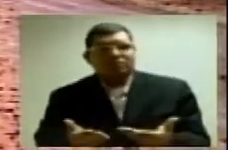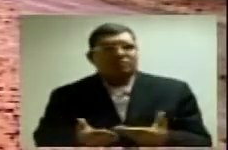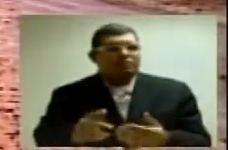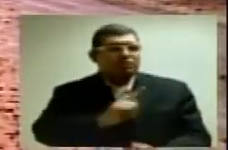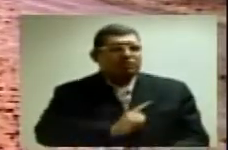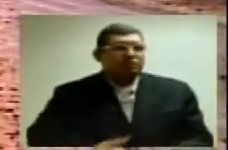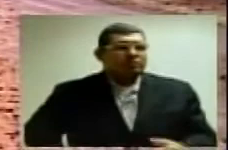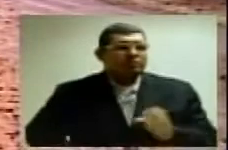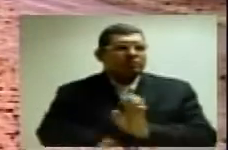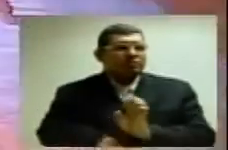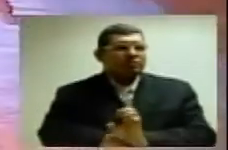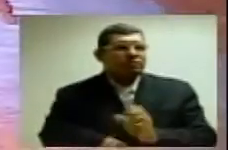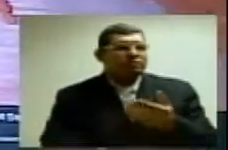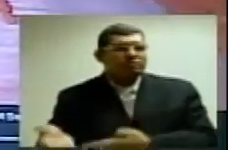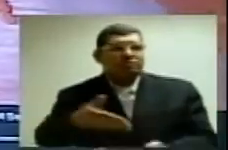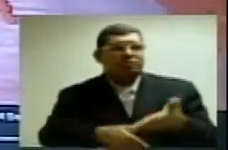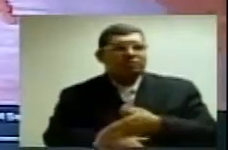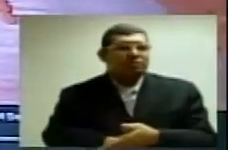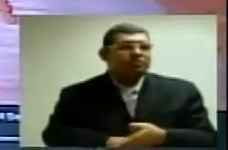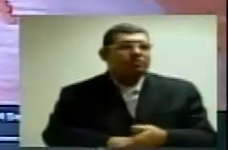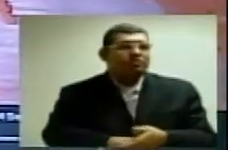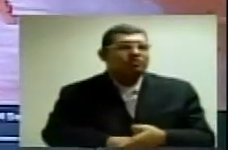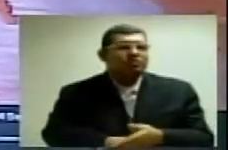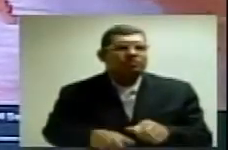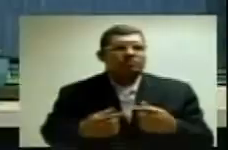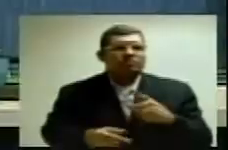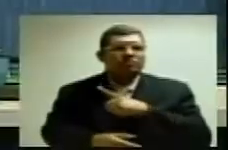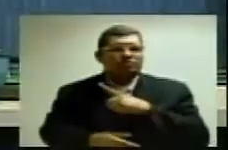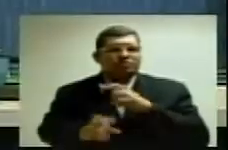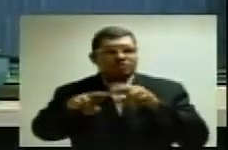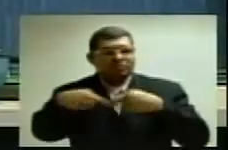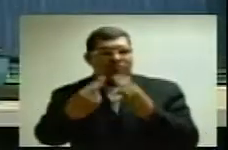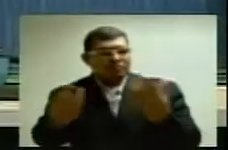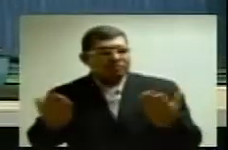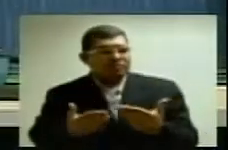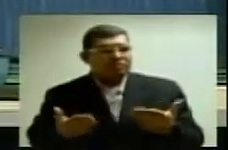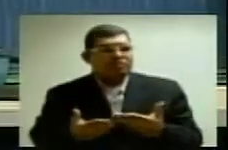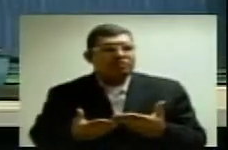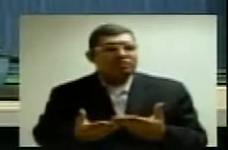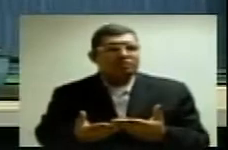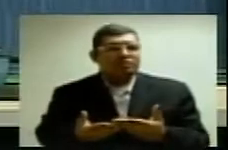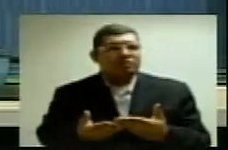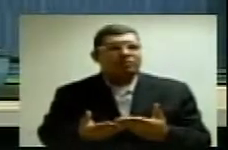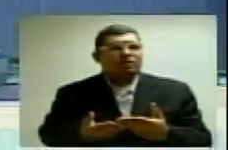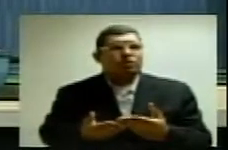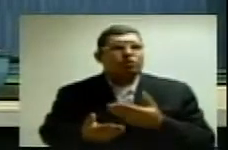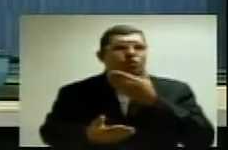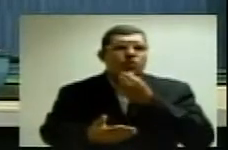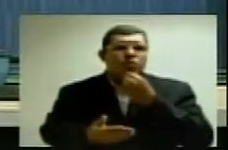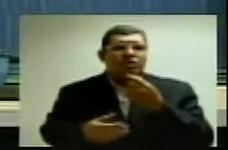do governo federal através do DENIT. Amanhã terei uma reunião com o superintendente do